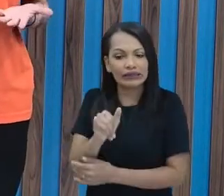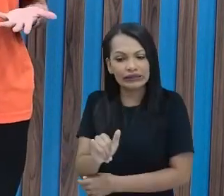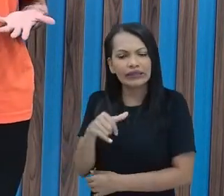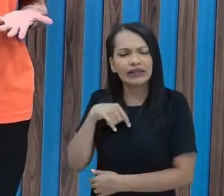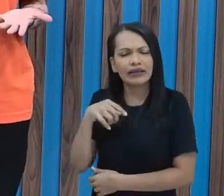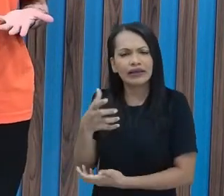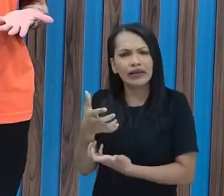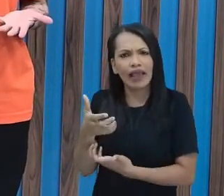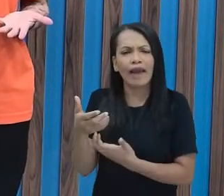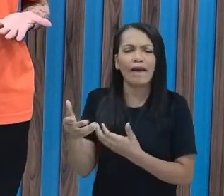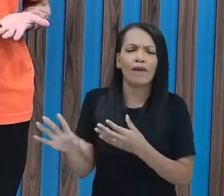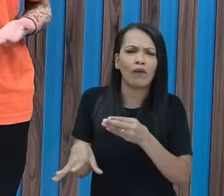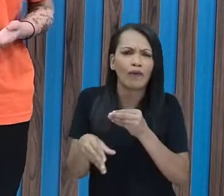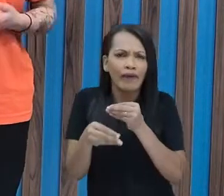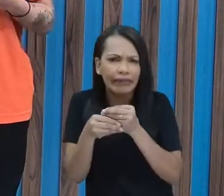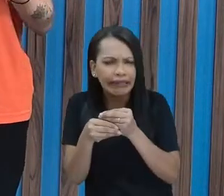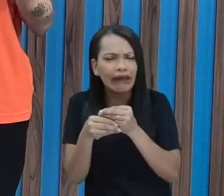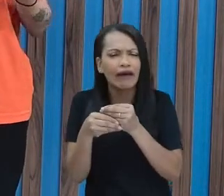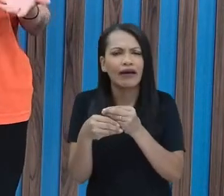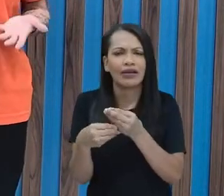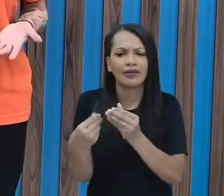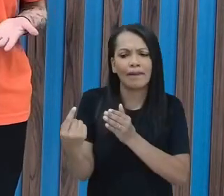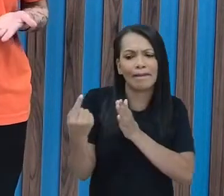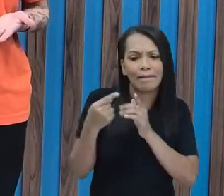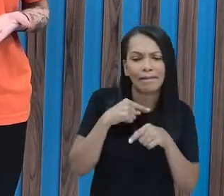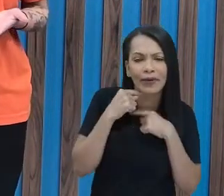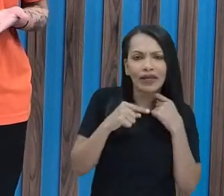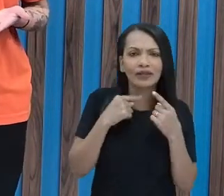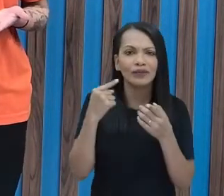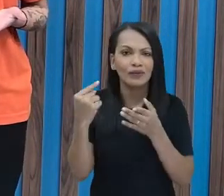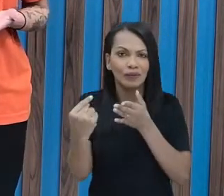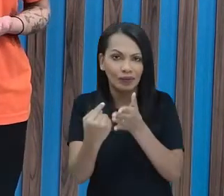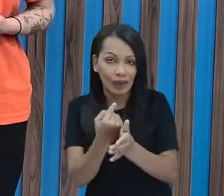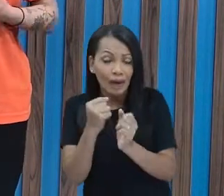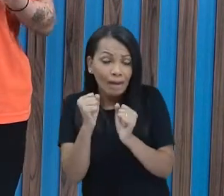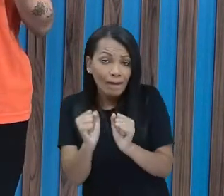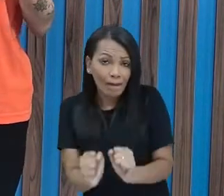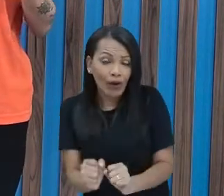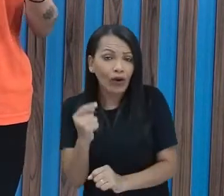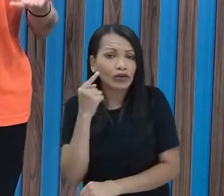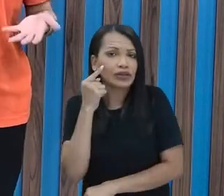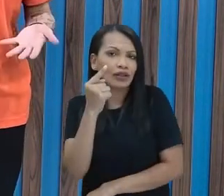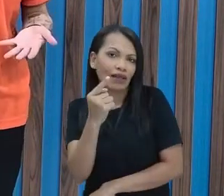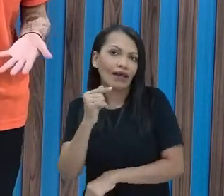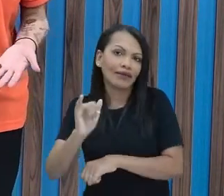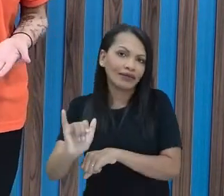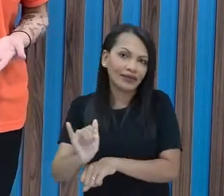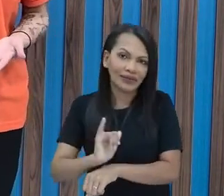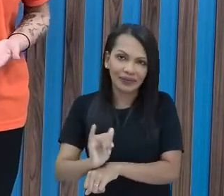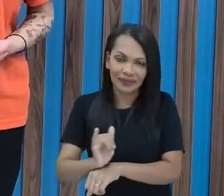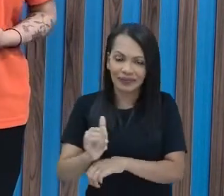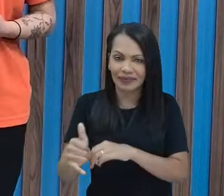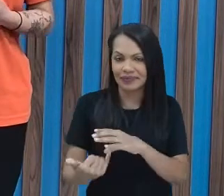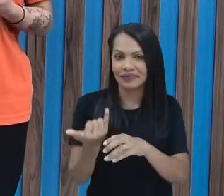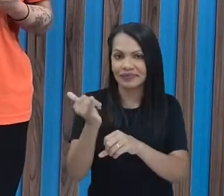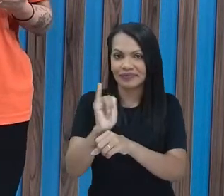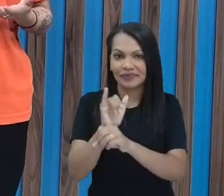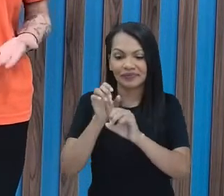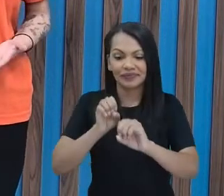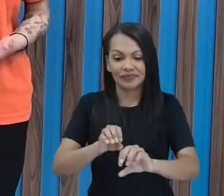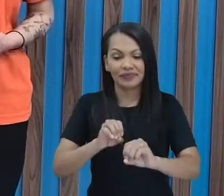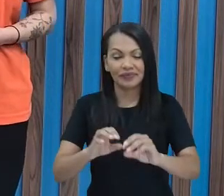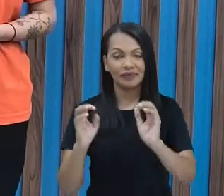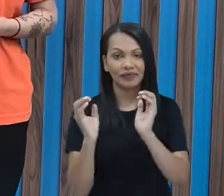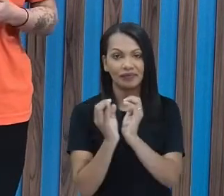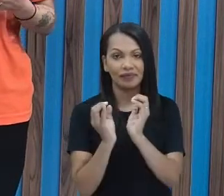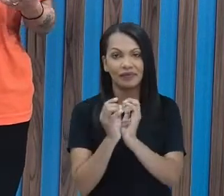algum recadinho, né, professor Gilson? Pode deixar. Vocês podem deixar um recadinho lá no canal no YouTube, né, do Educa